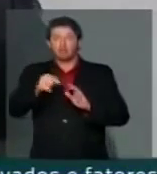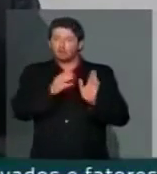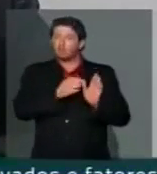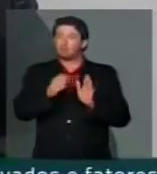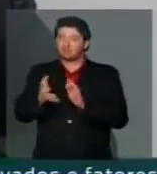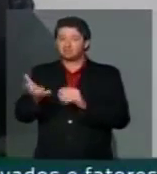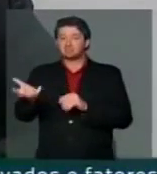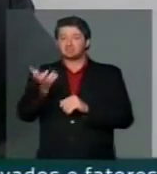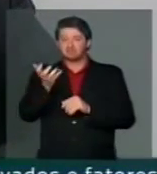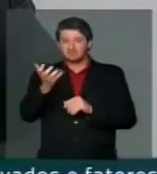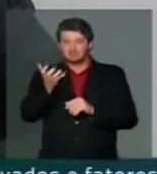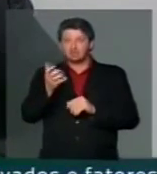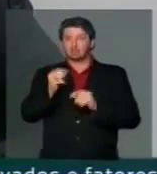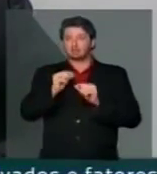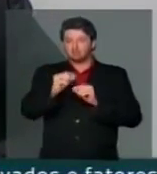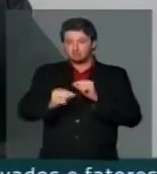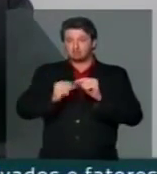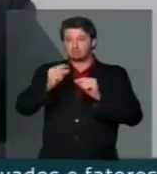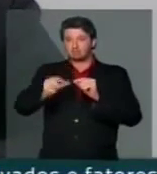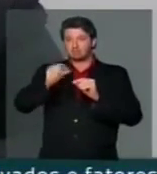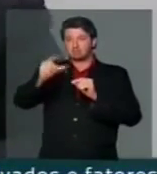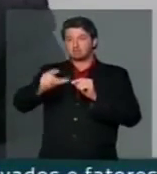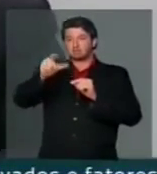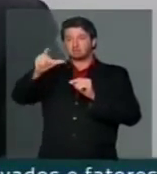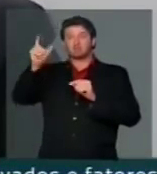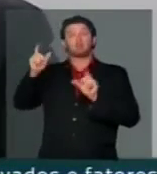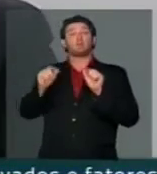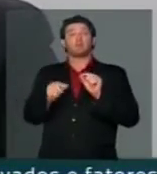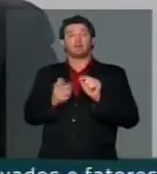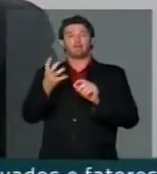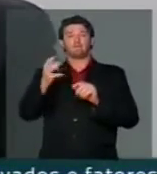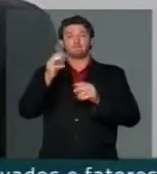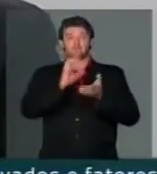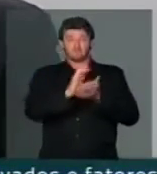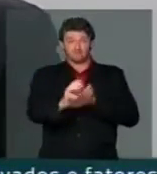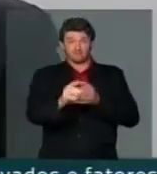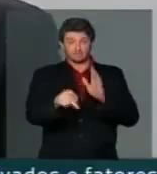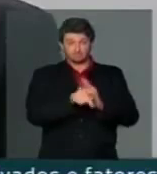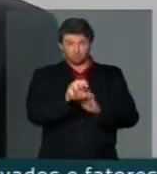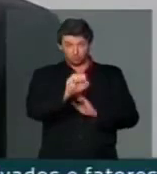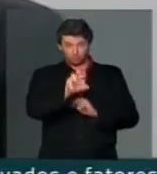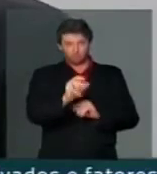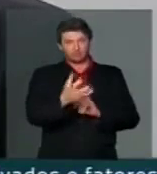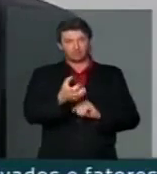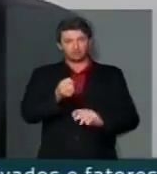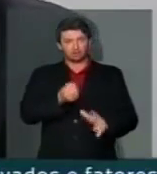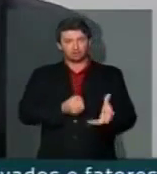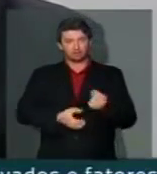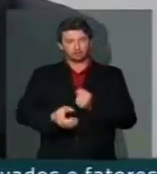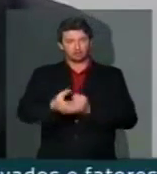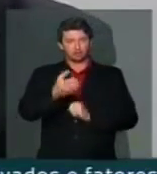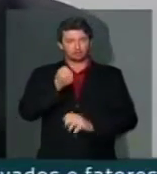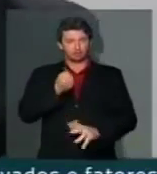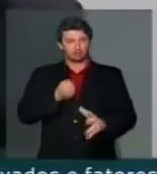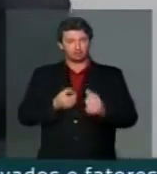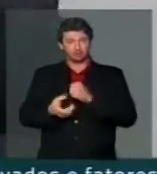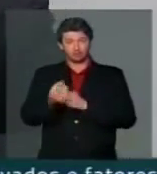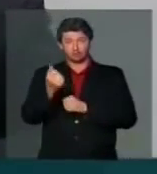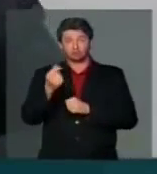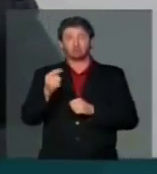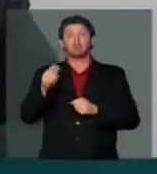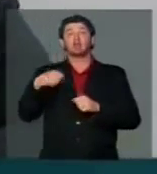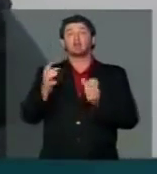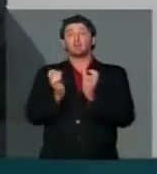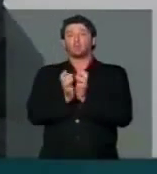processo progressivo de desfinanciamento do Sistema Único de Saúde. E isso aponta para